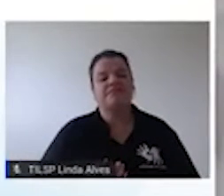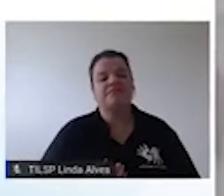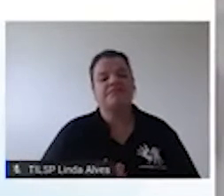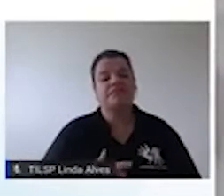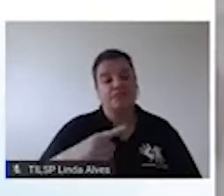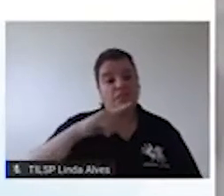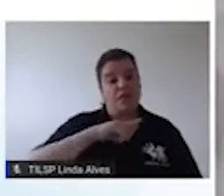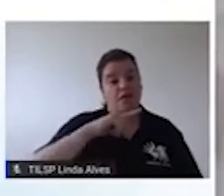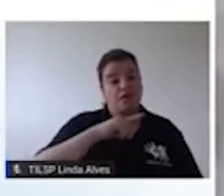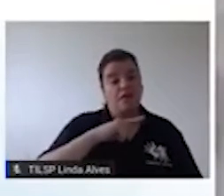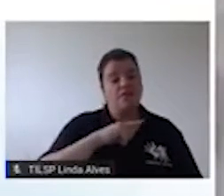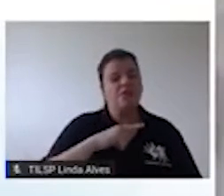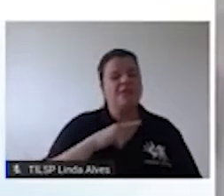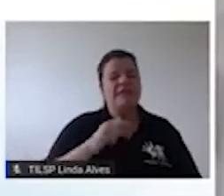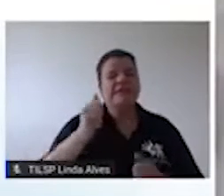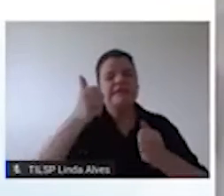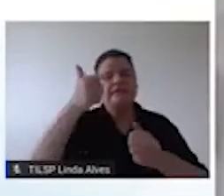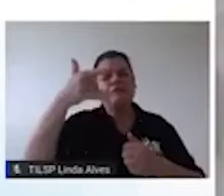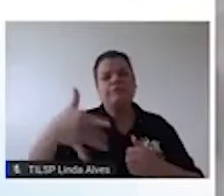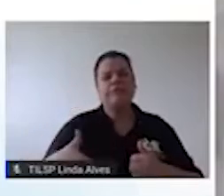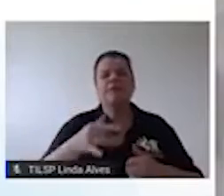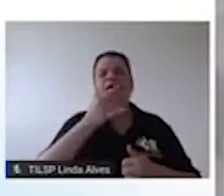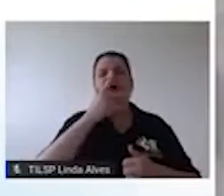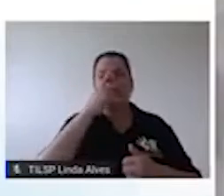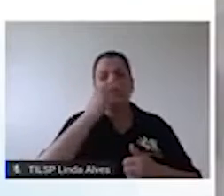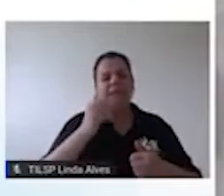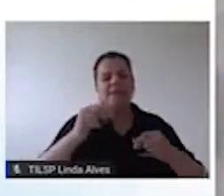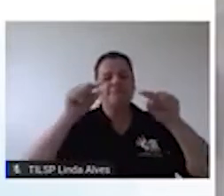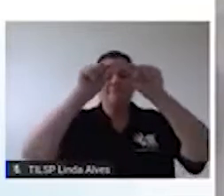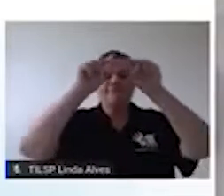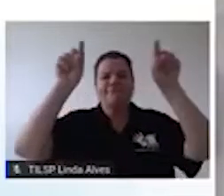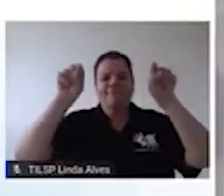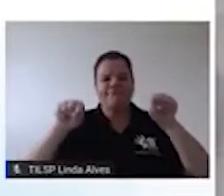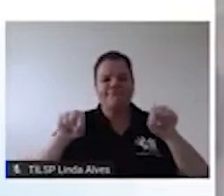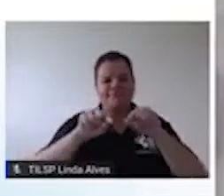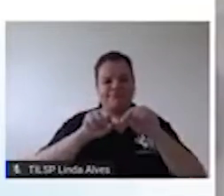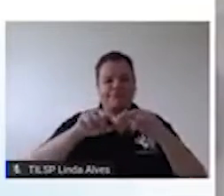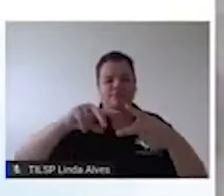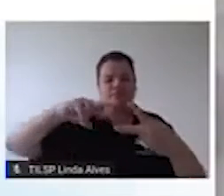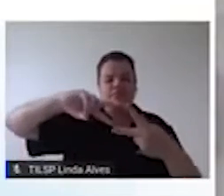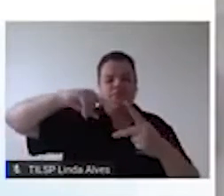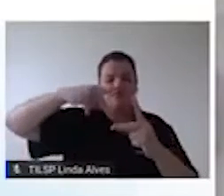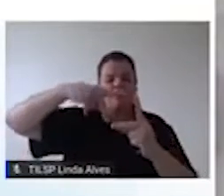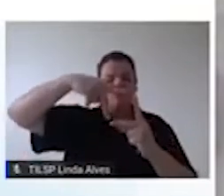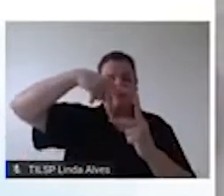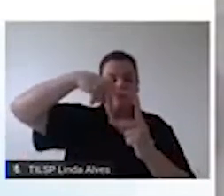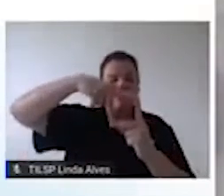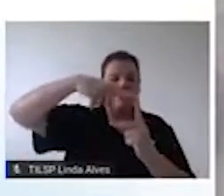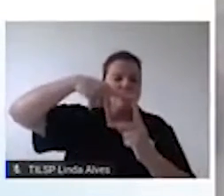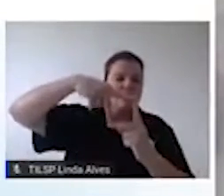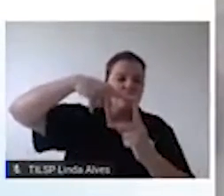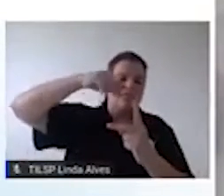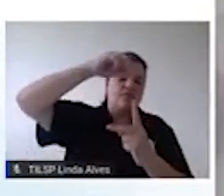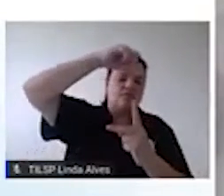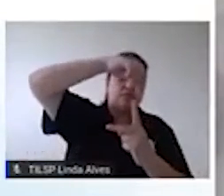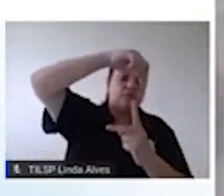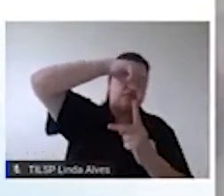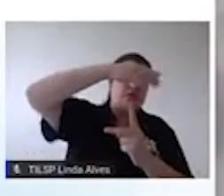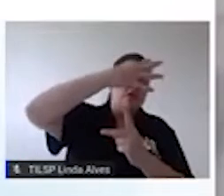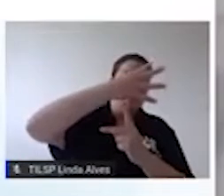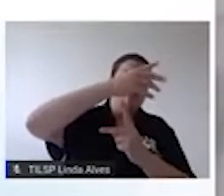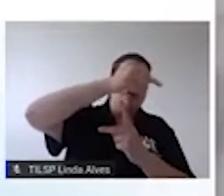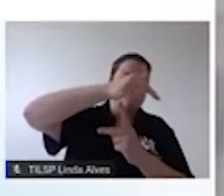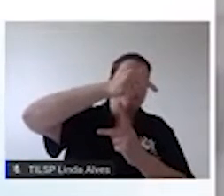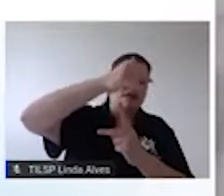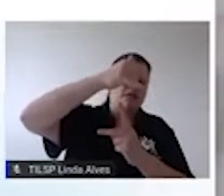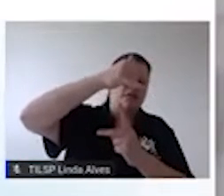eu situo como se fosse um quadrado, com 4 vértices, né? Um desses vértices existe há 47 anos,